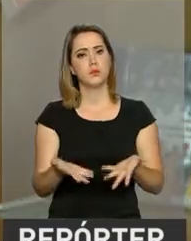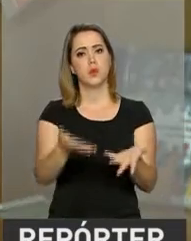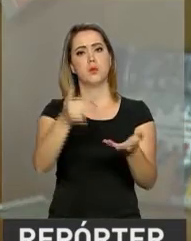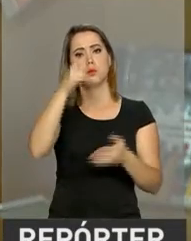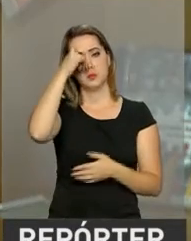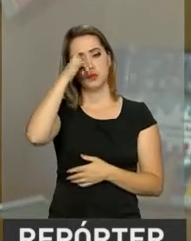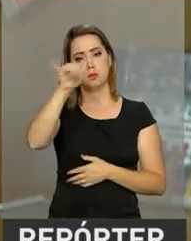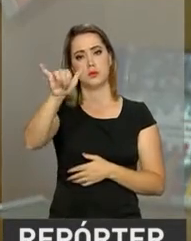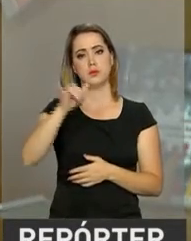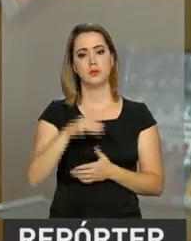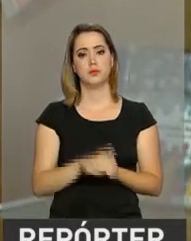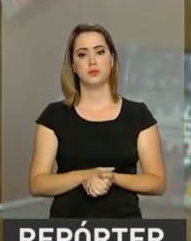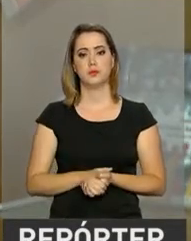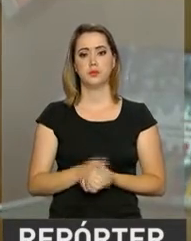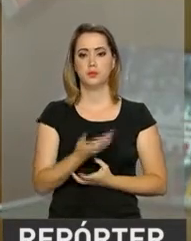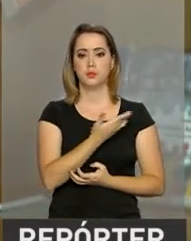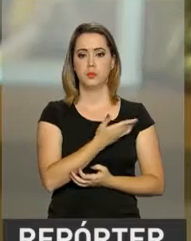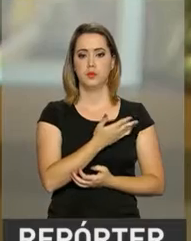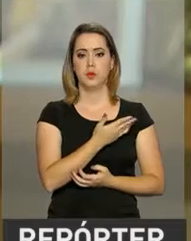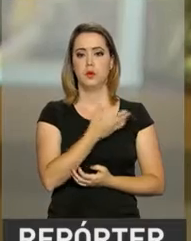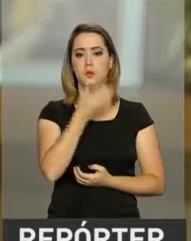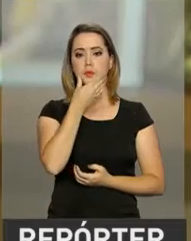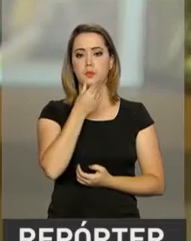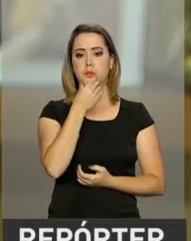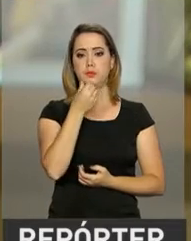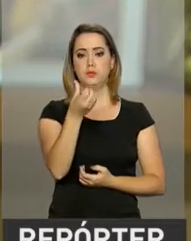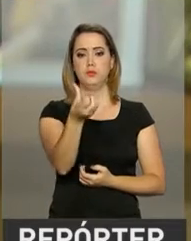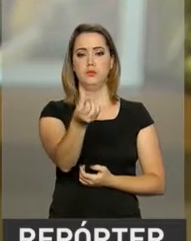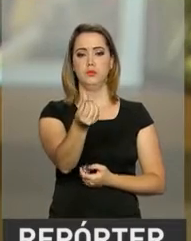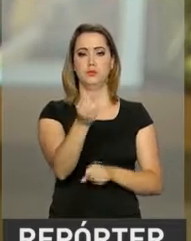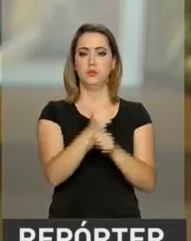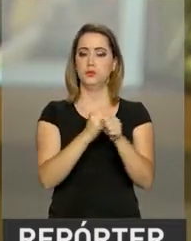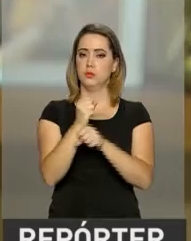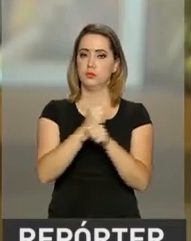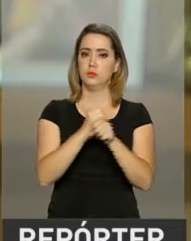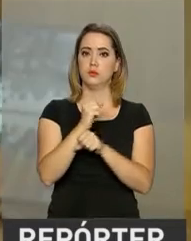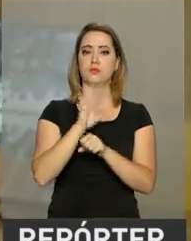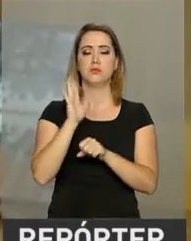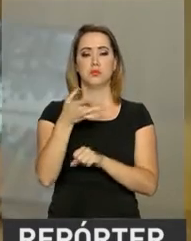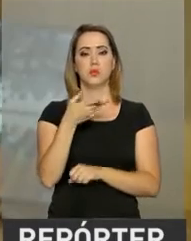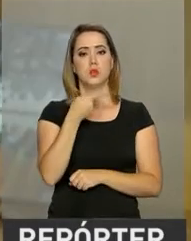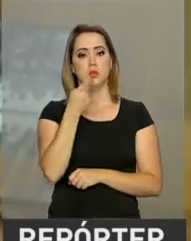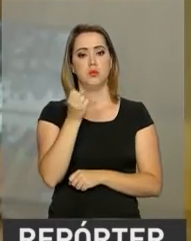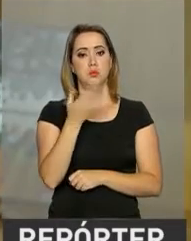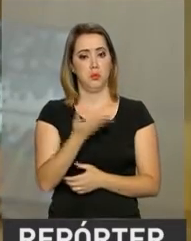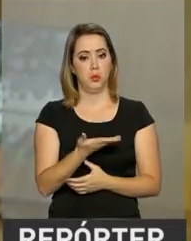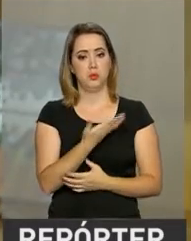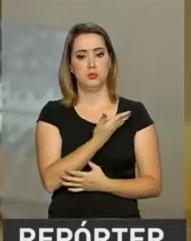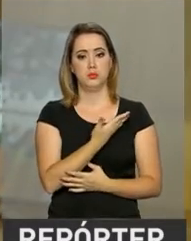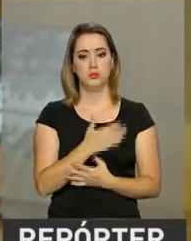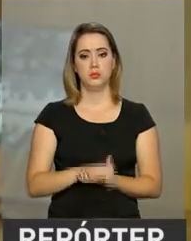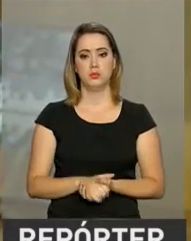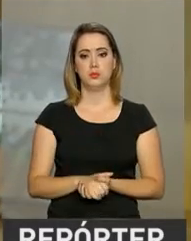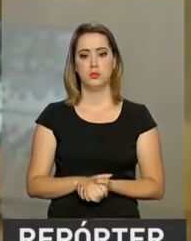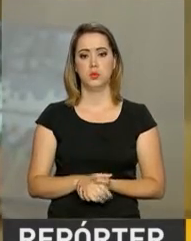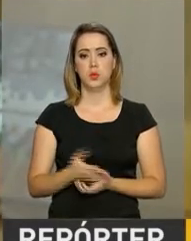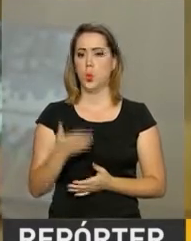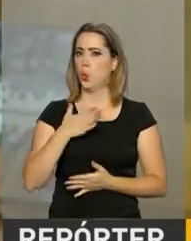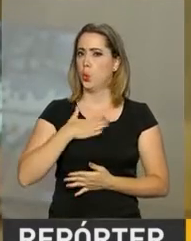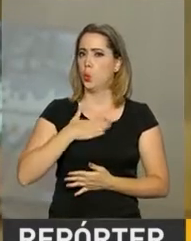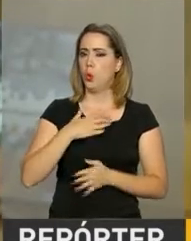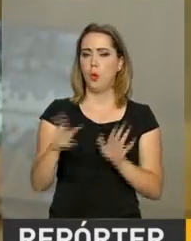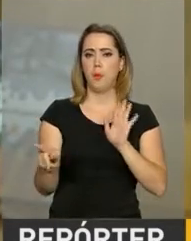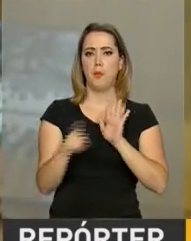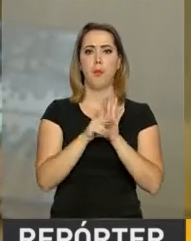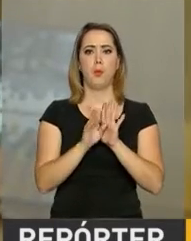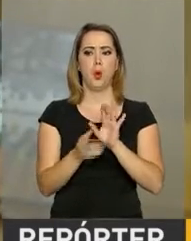victor pratica meditação há seis anos e comprova os benefícios corpo lhe é inerente ao tráfego